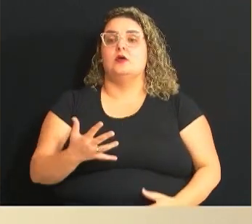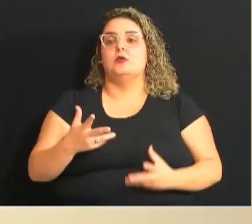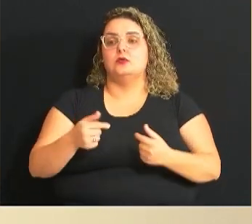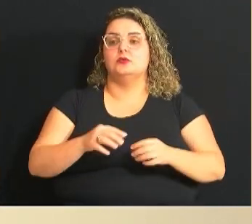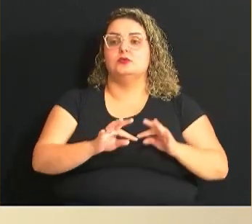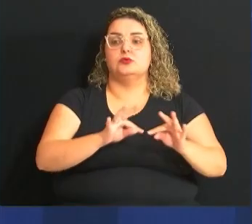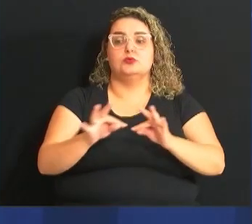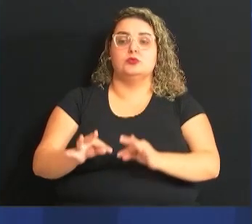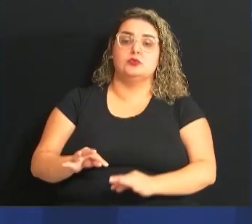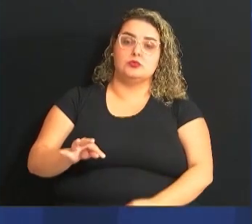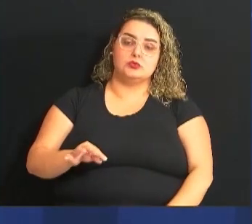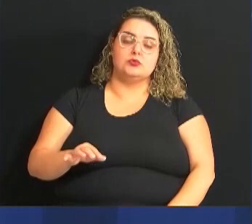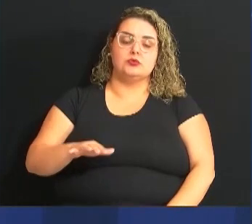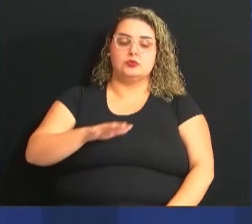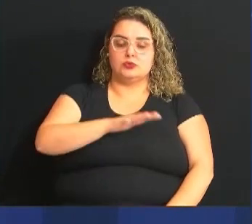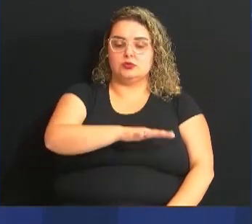pastas.